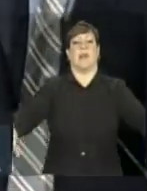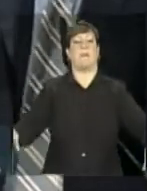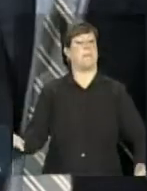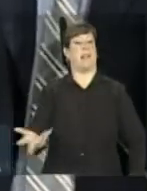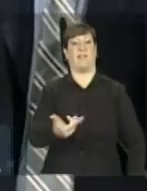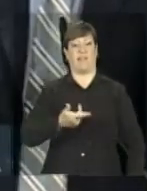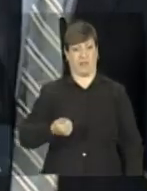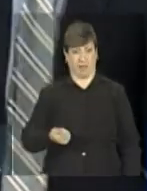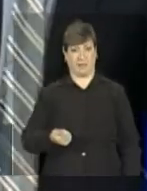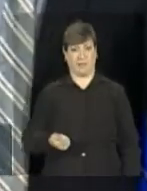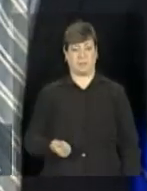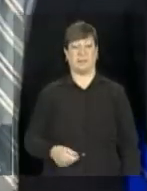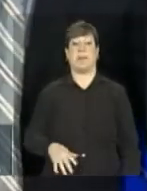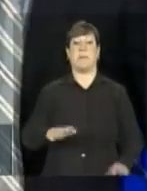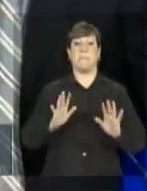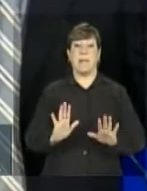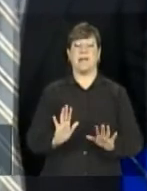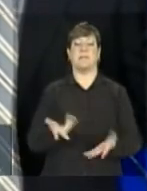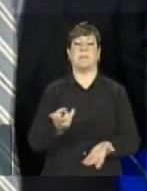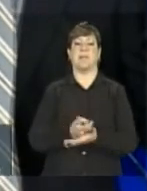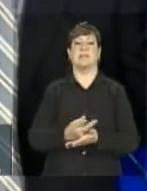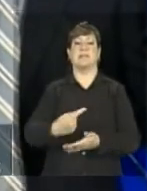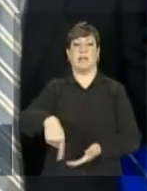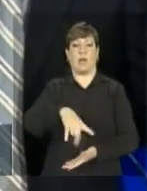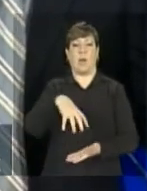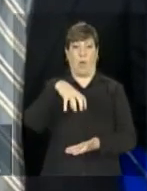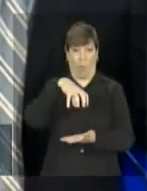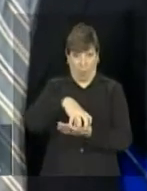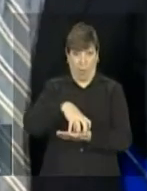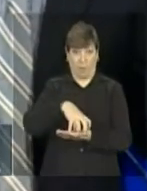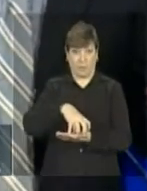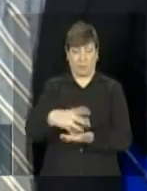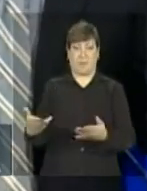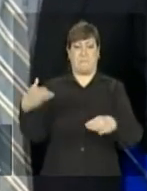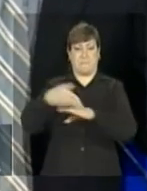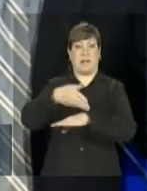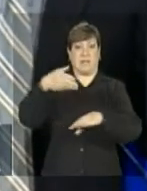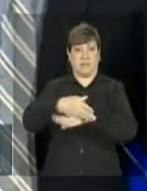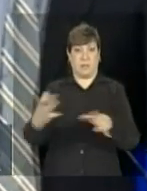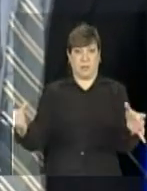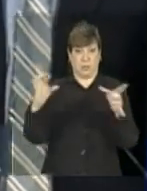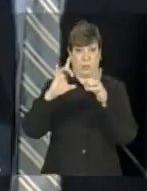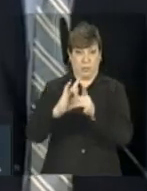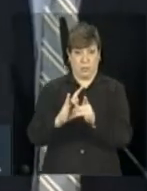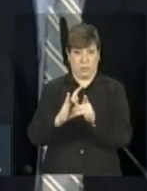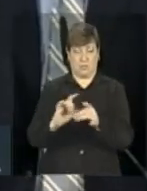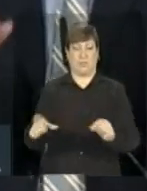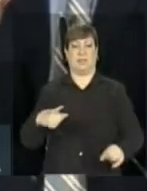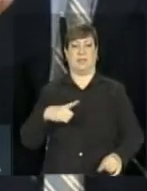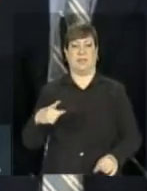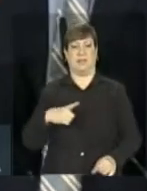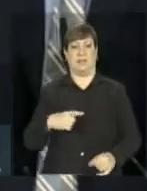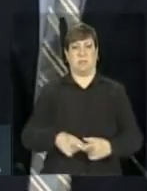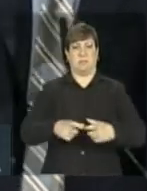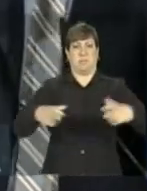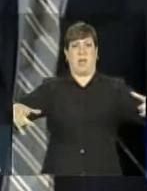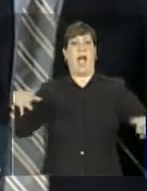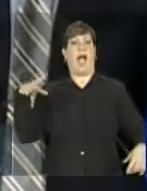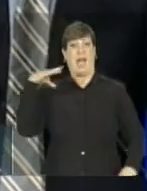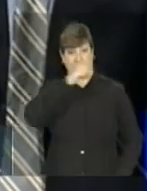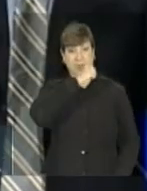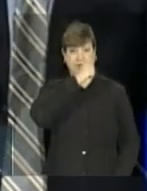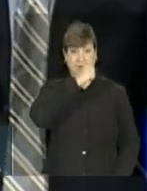maravilhoso. Mas, embora este grupo de participantes conectados esteja crescendo